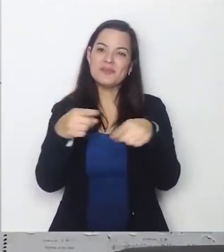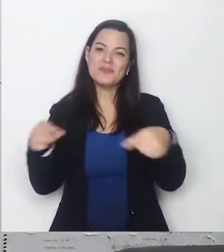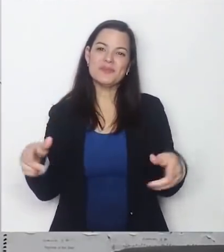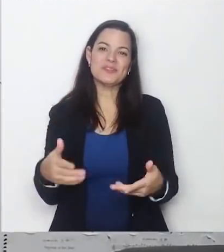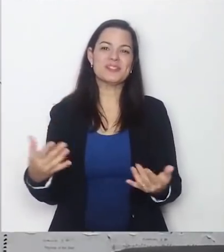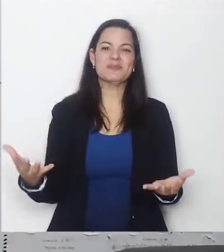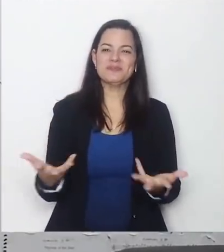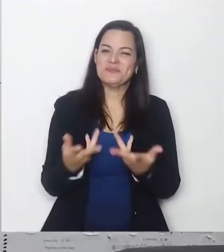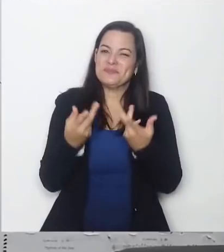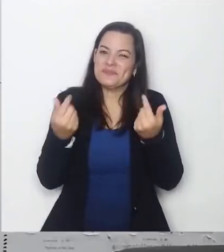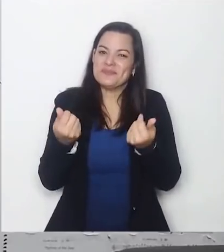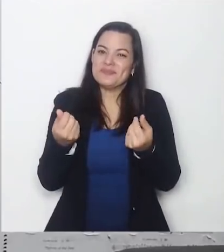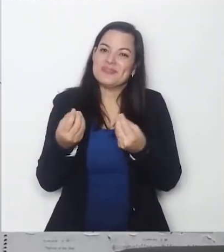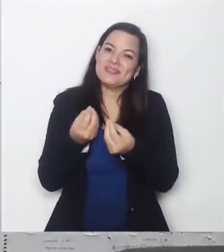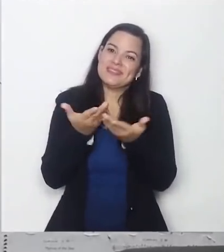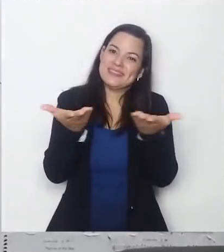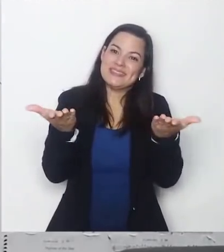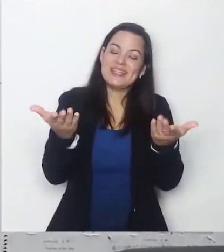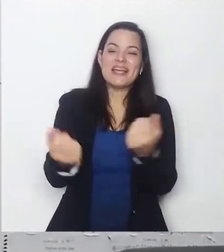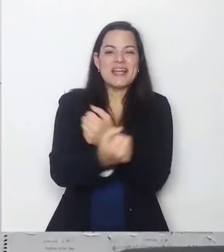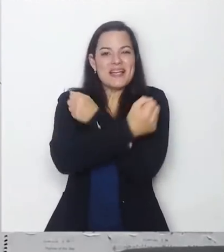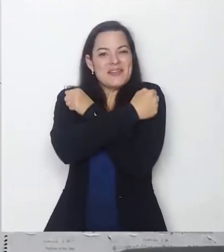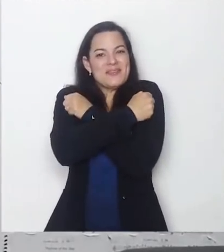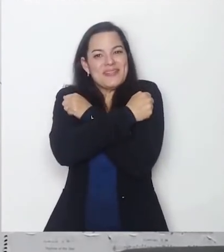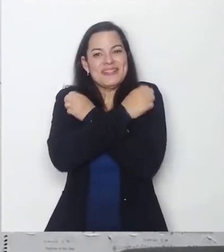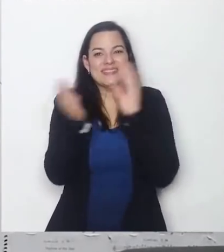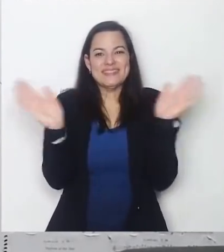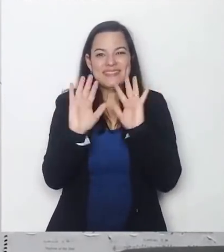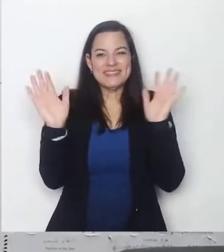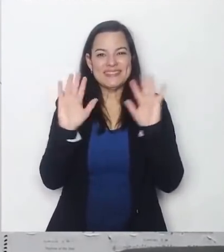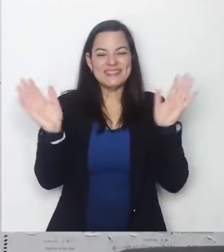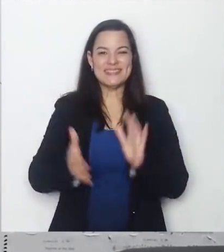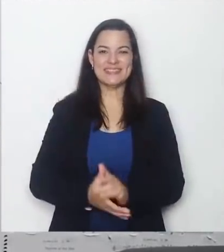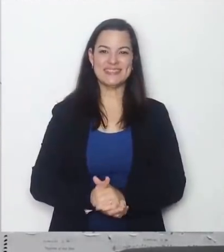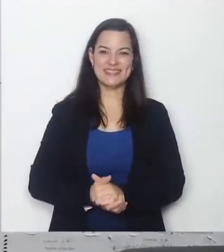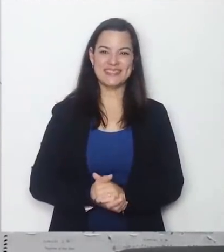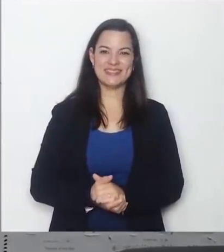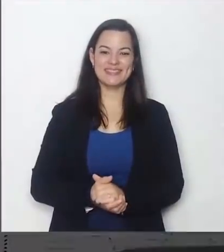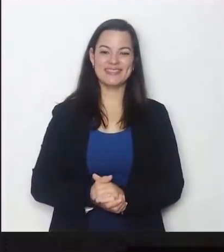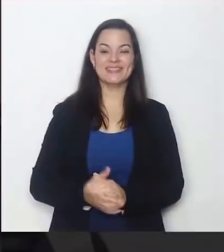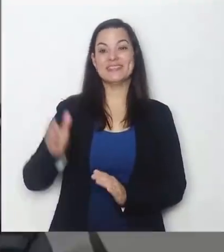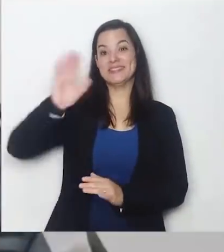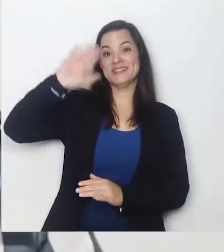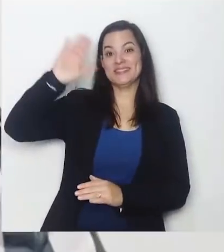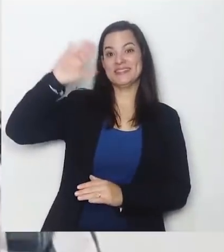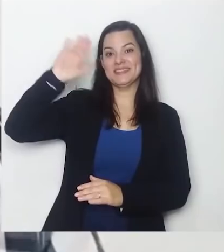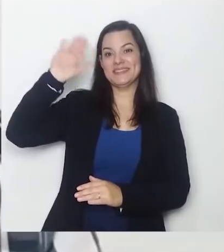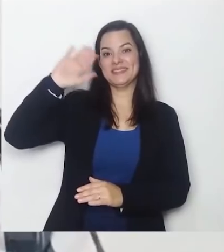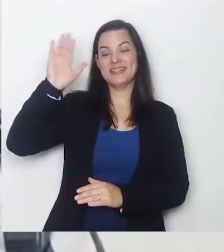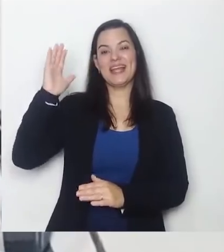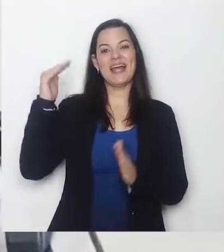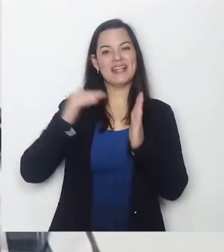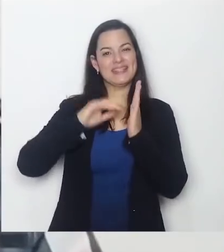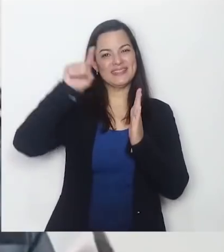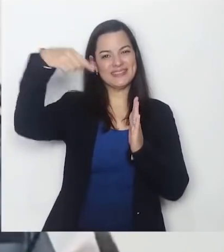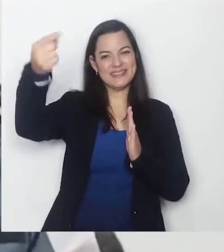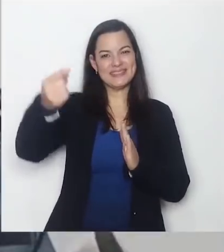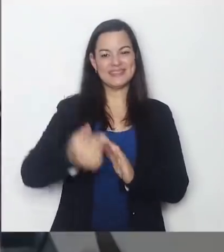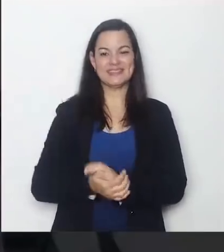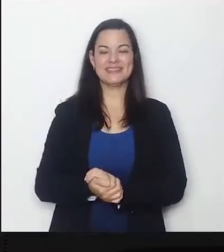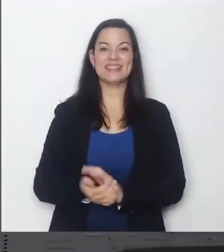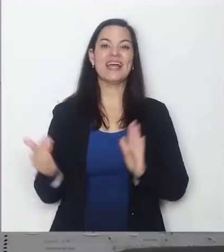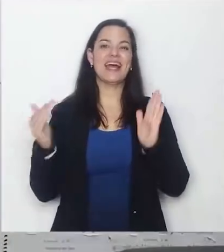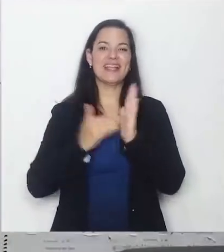qualidade até vocês. Um grande abraço, tchau, tchau! Tchau, tchau, pessoal. Até a próxima,